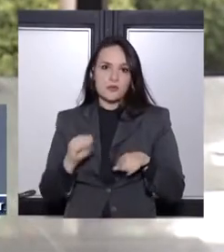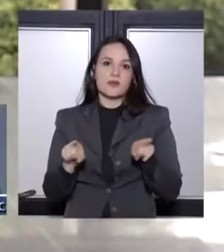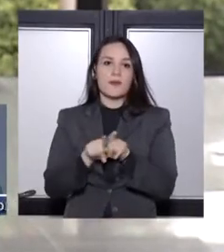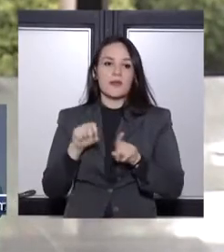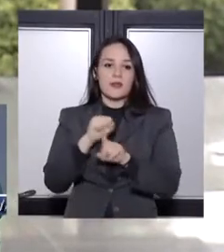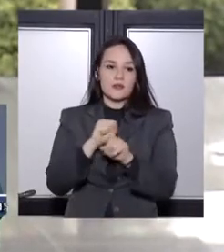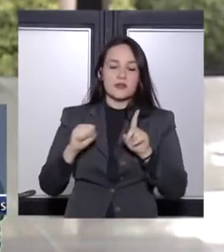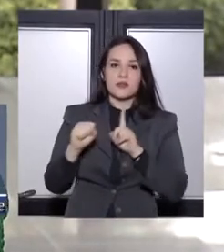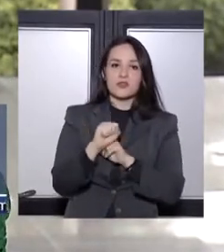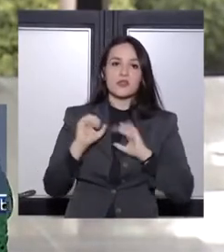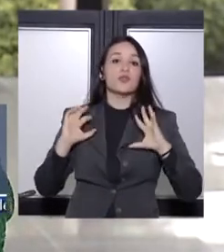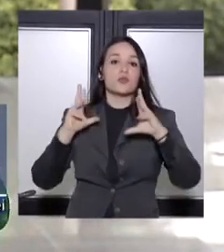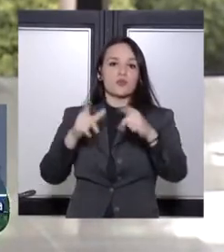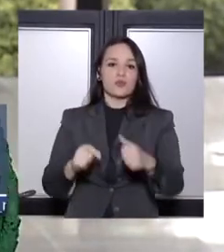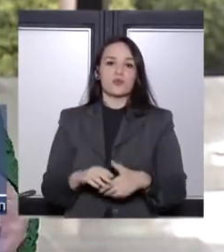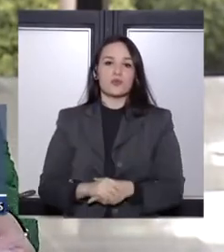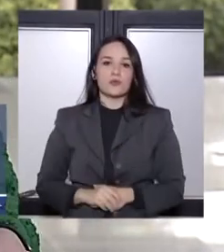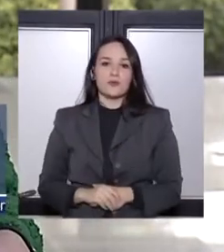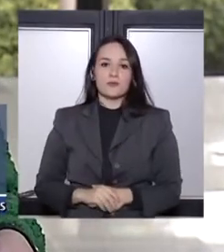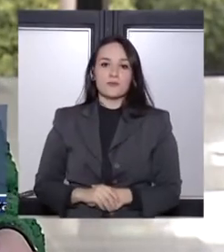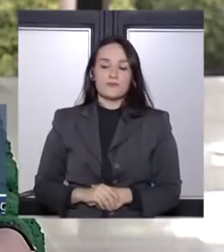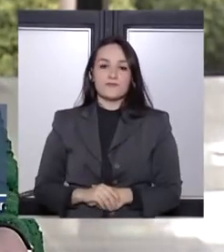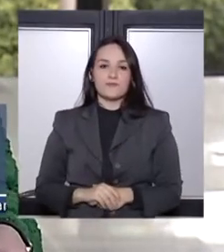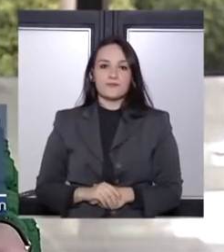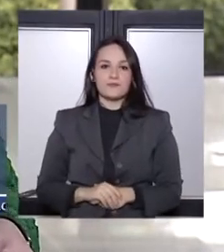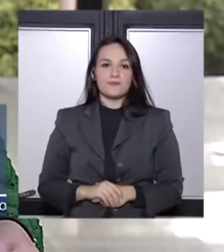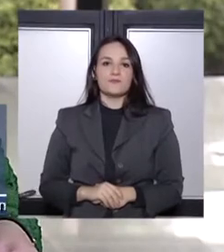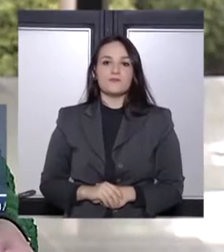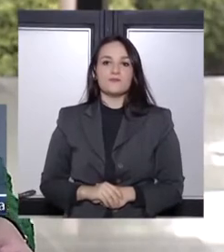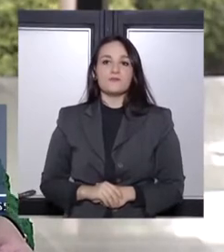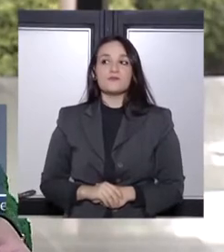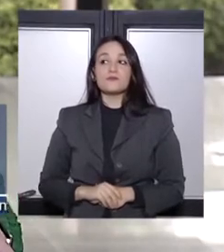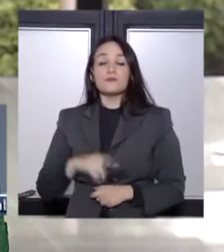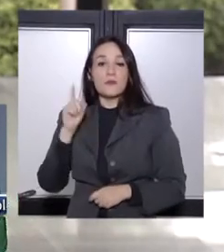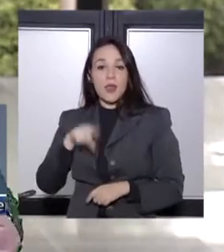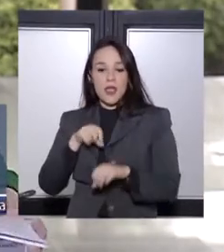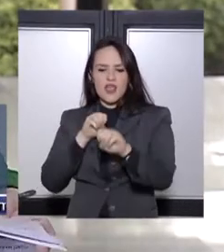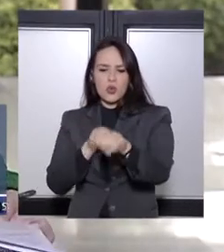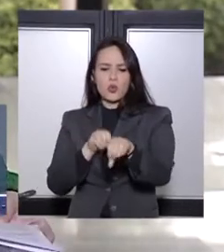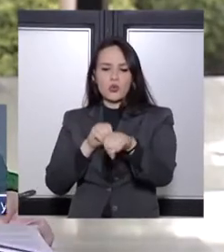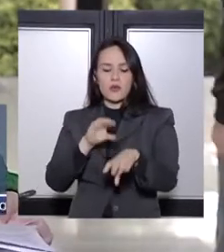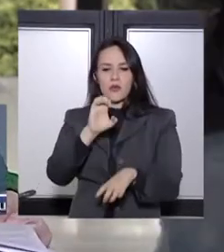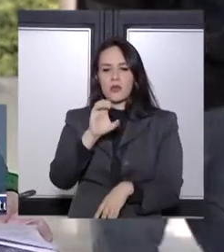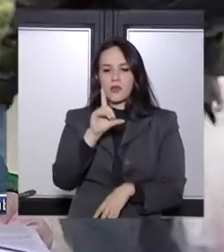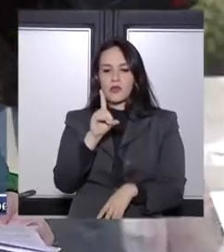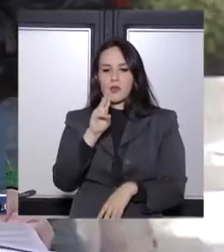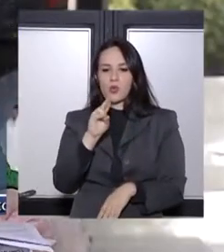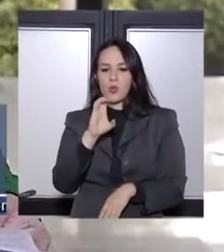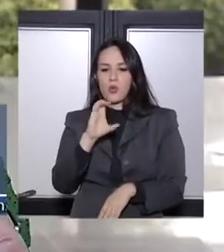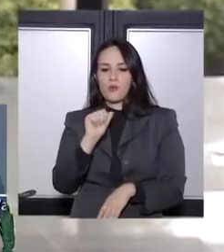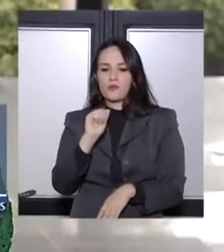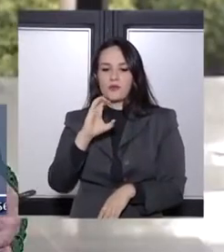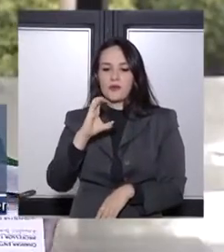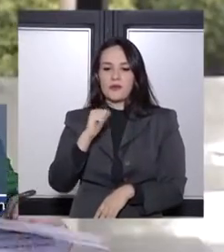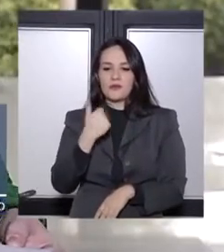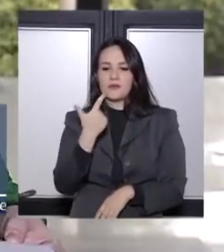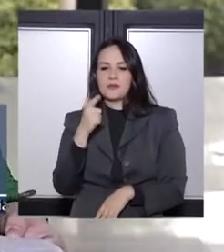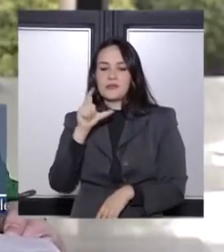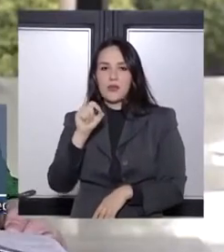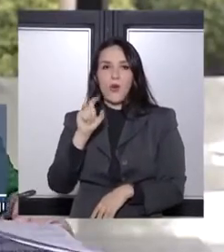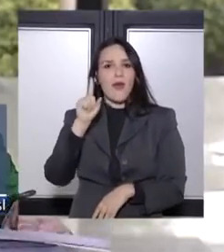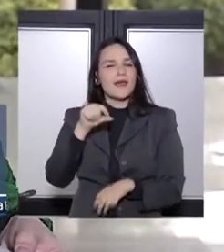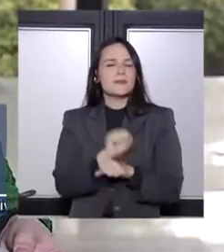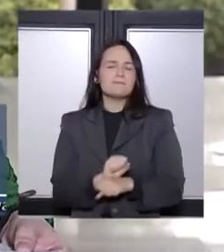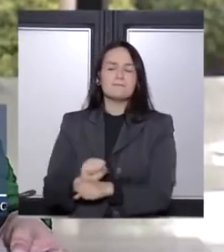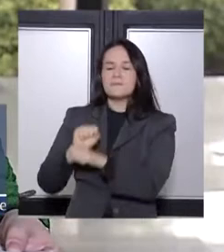geral. Na verdade, a educação para a sociedade, a gente poderia colocar assim, que é a grande esperança